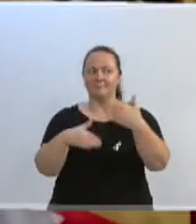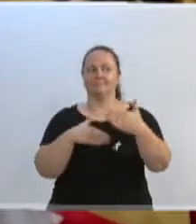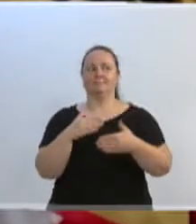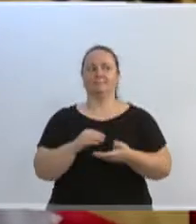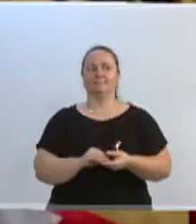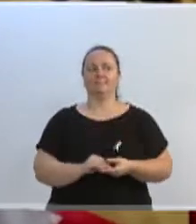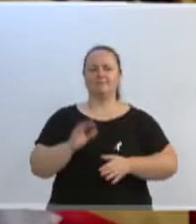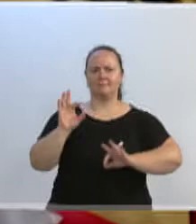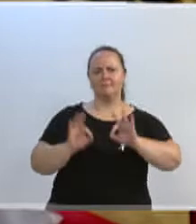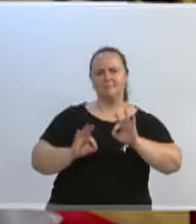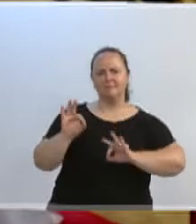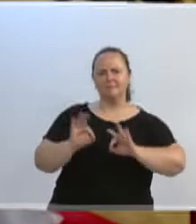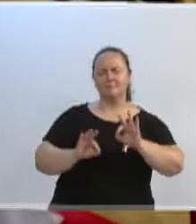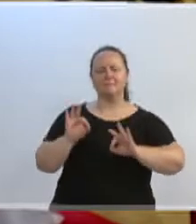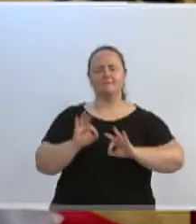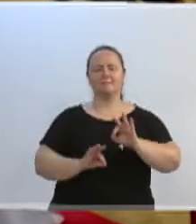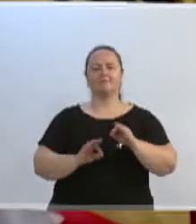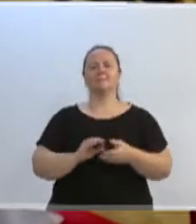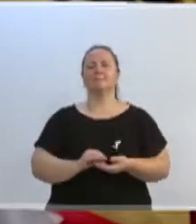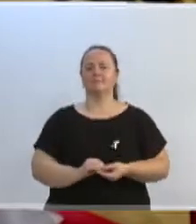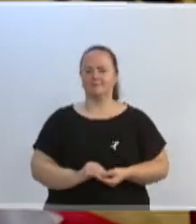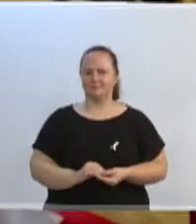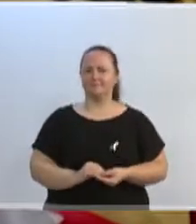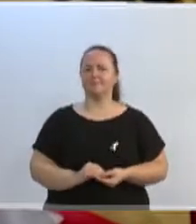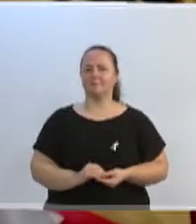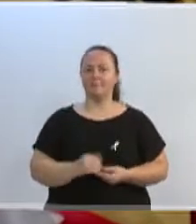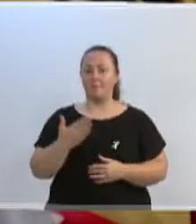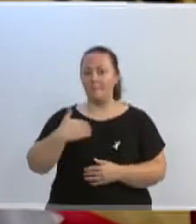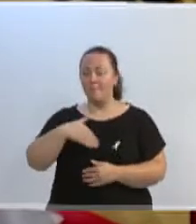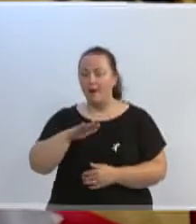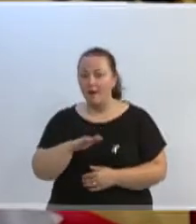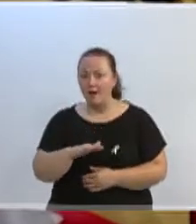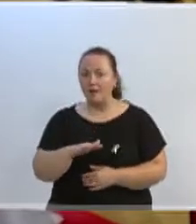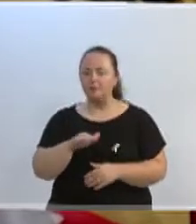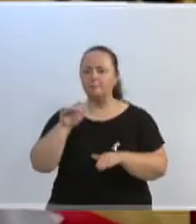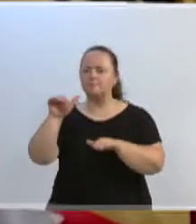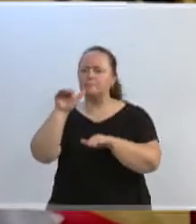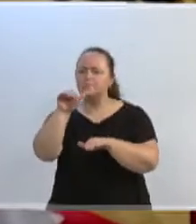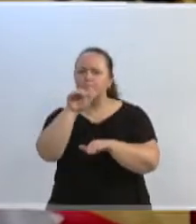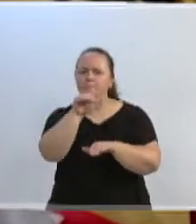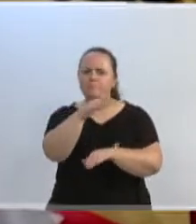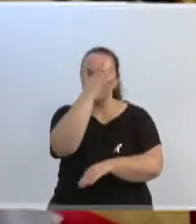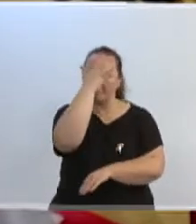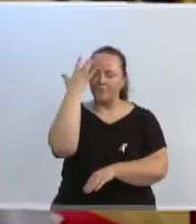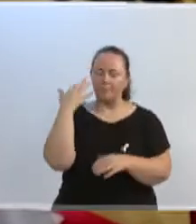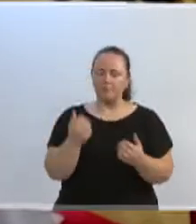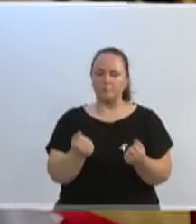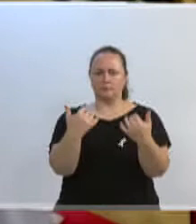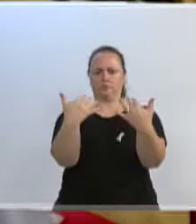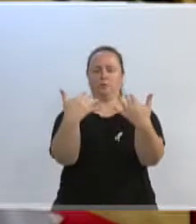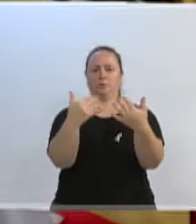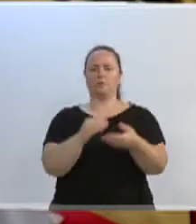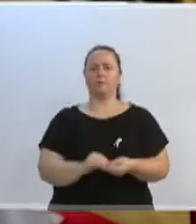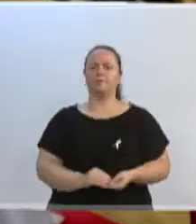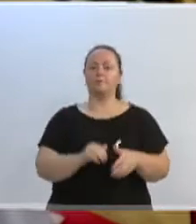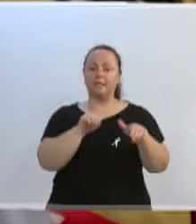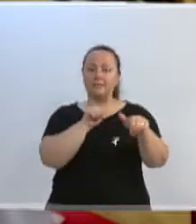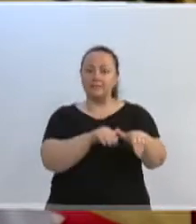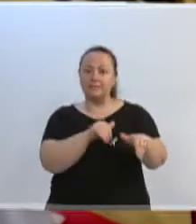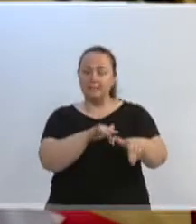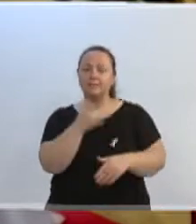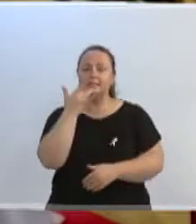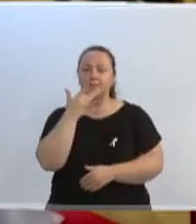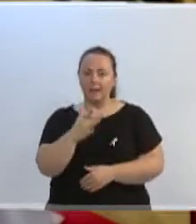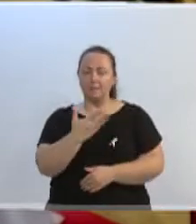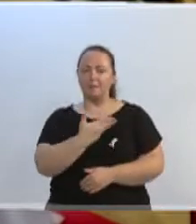aqui o Duve, quanto mais nós fizermos isso e mais nós chamarmos as pessoas, o Setembro Branco, que foi muito bem feito aqui pelo nosso vereador